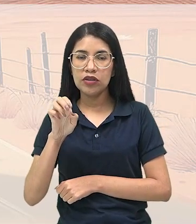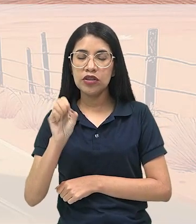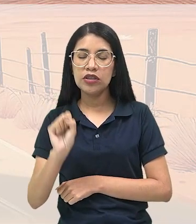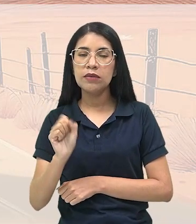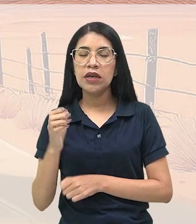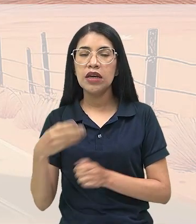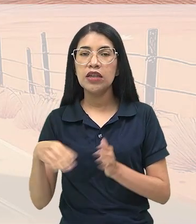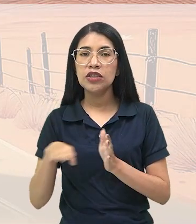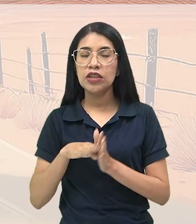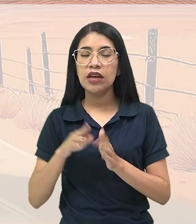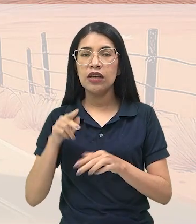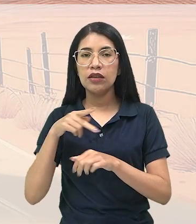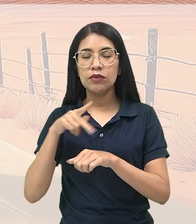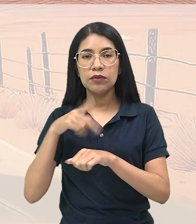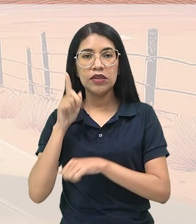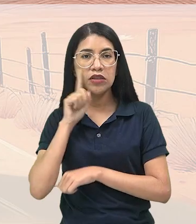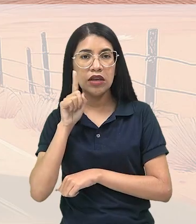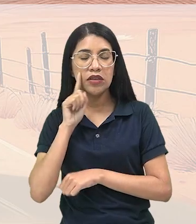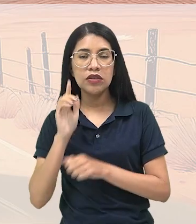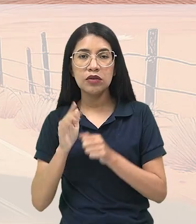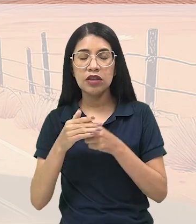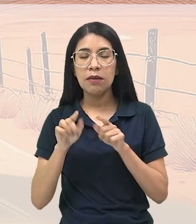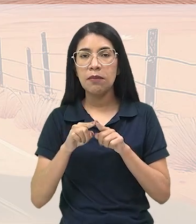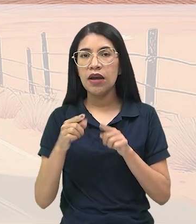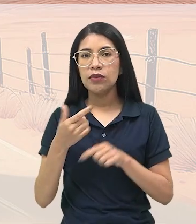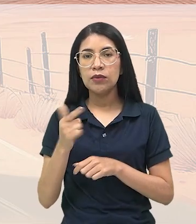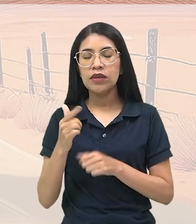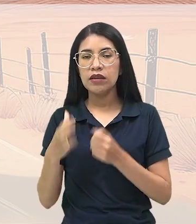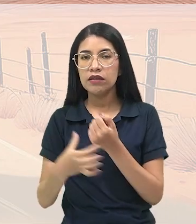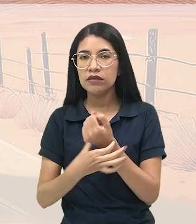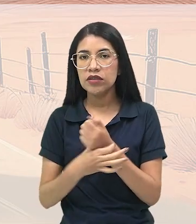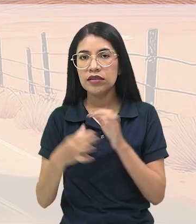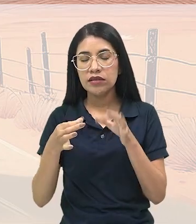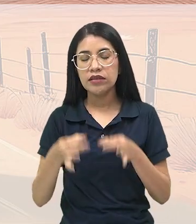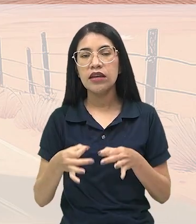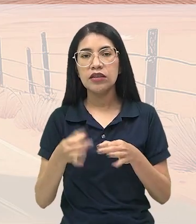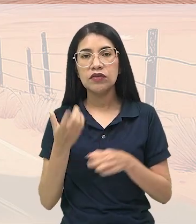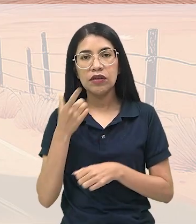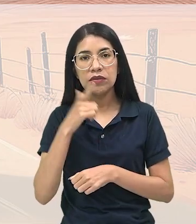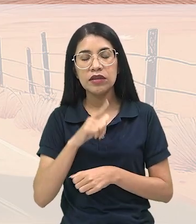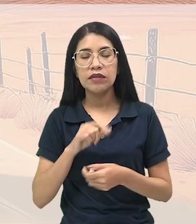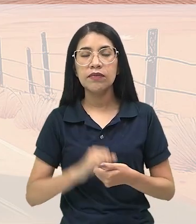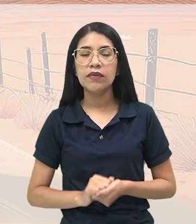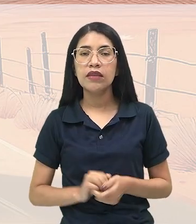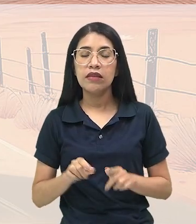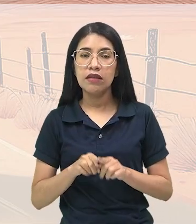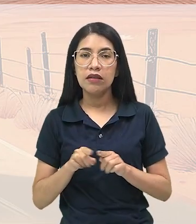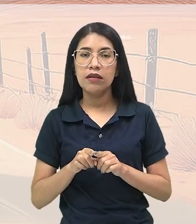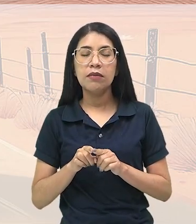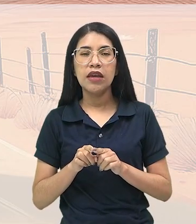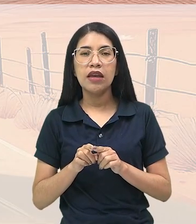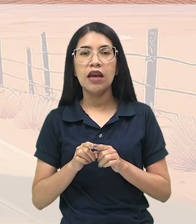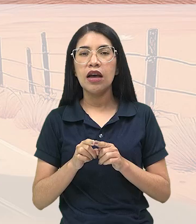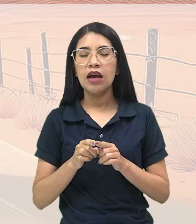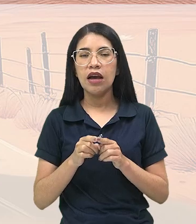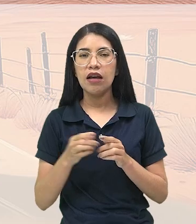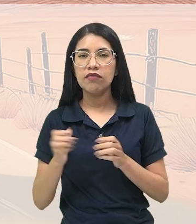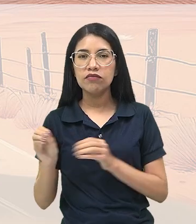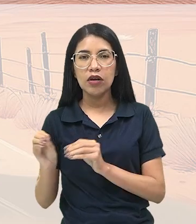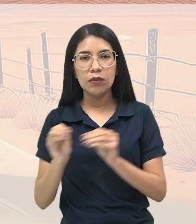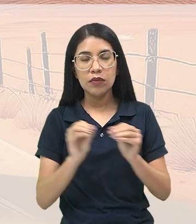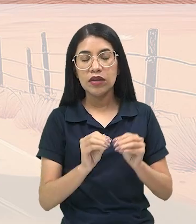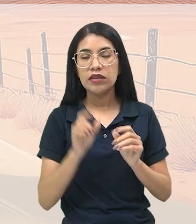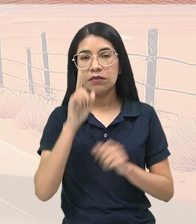nos Estados Unidos escondido, mas não recebem nenhuma garantia. As travessias que eles fazem são bem arriscadas e